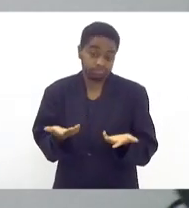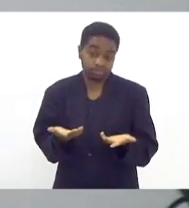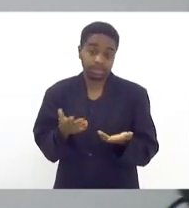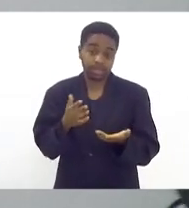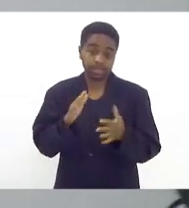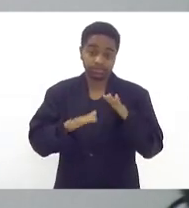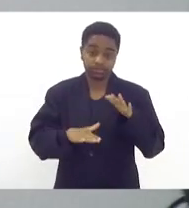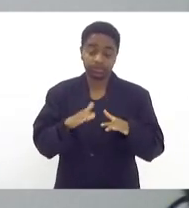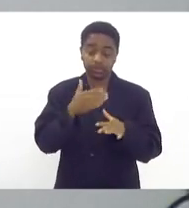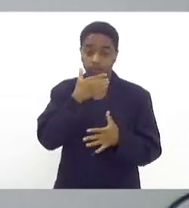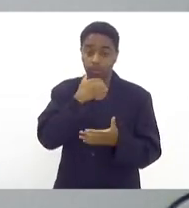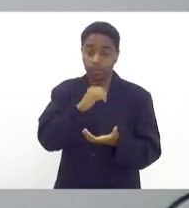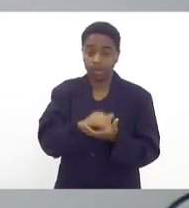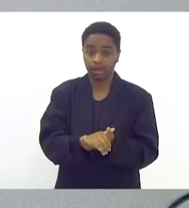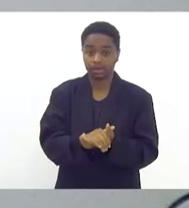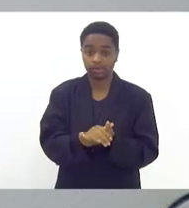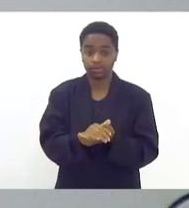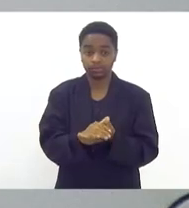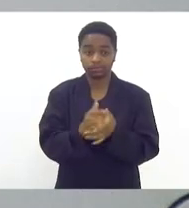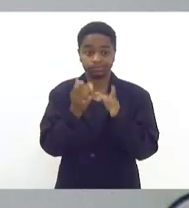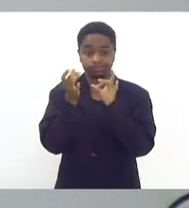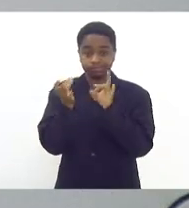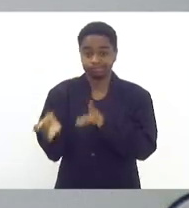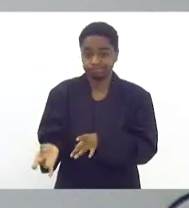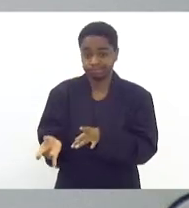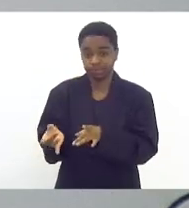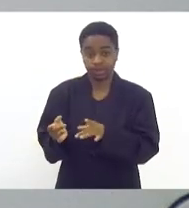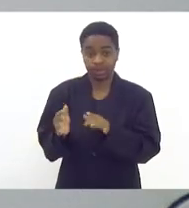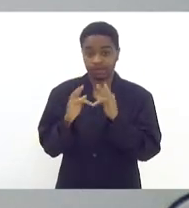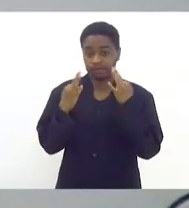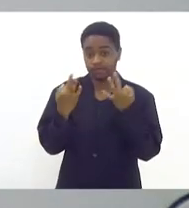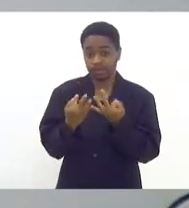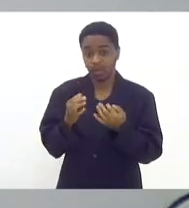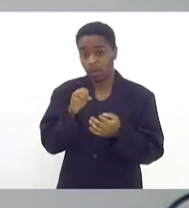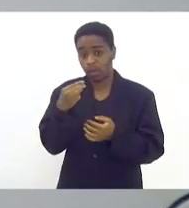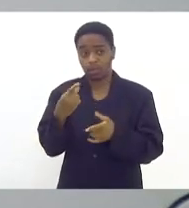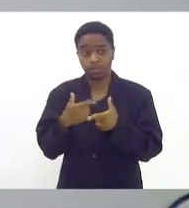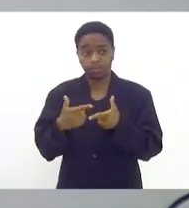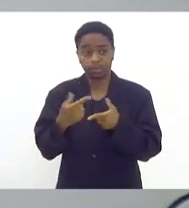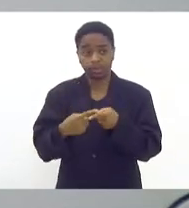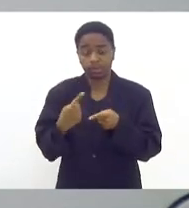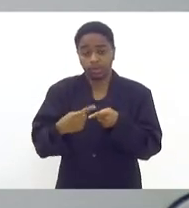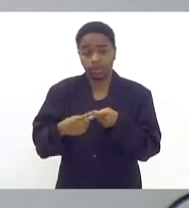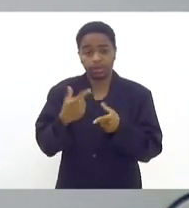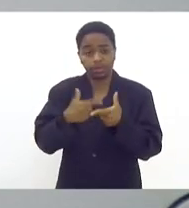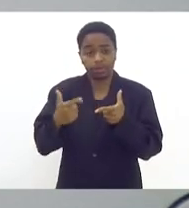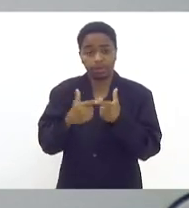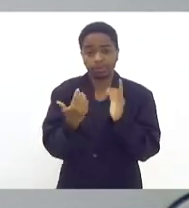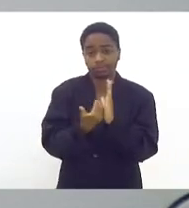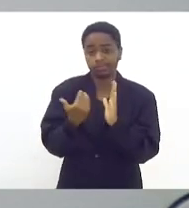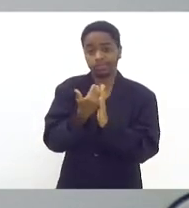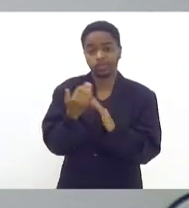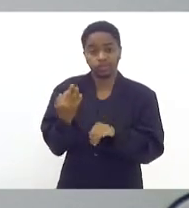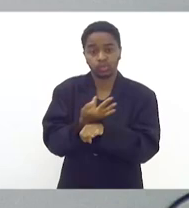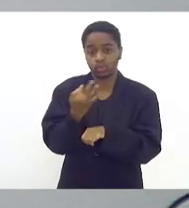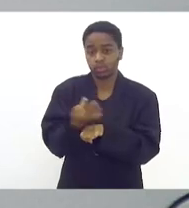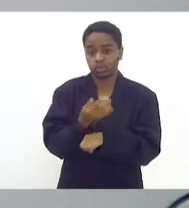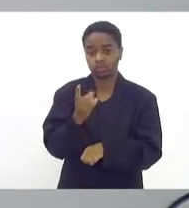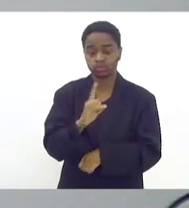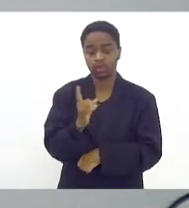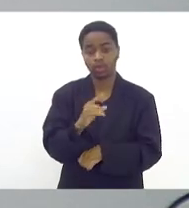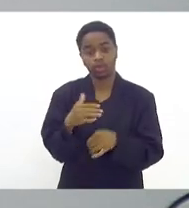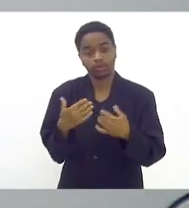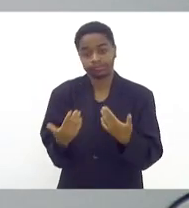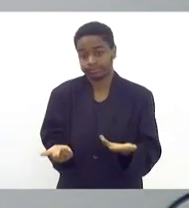marido né o companheiro deixar a casa porque o problema é muito grande e ele não não aguenta enfim